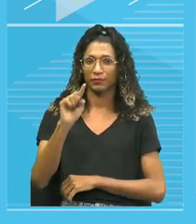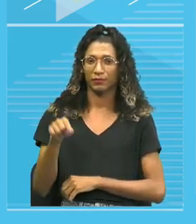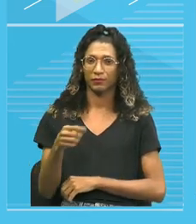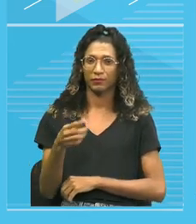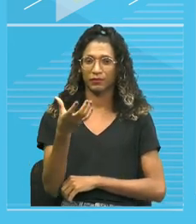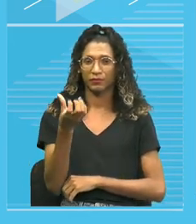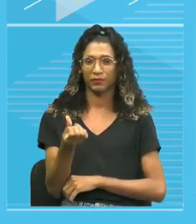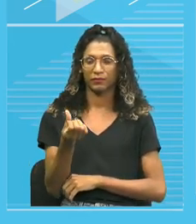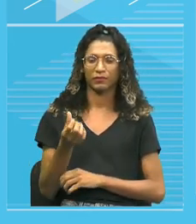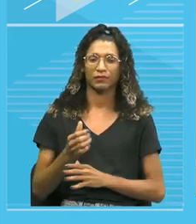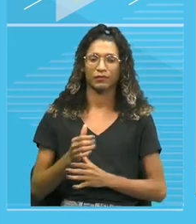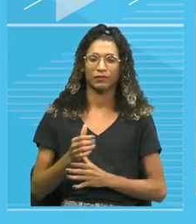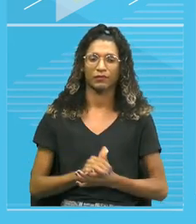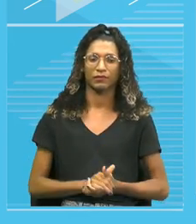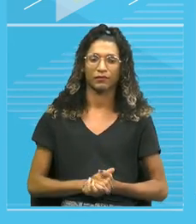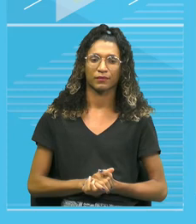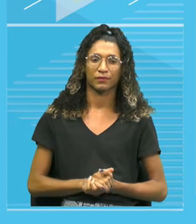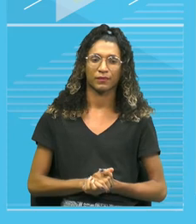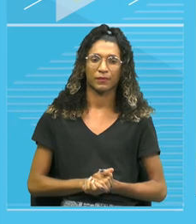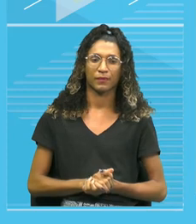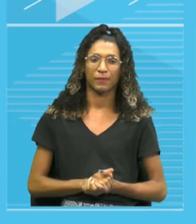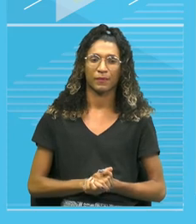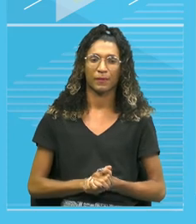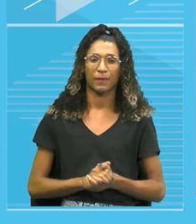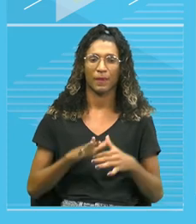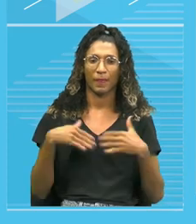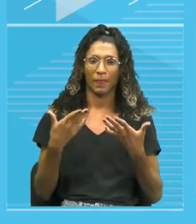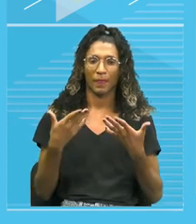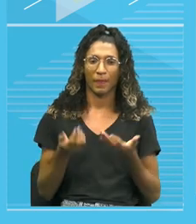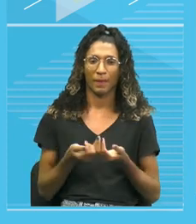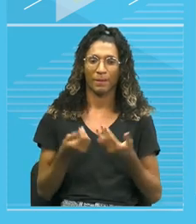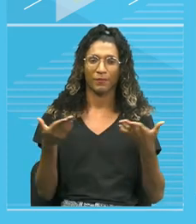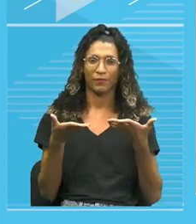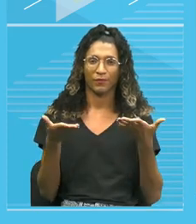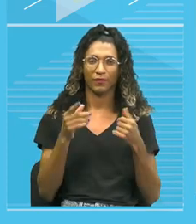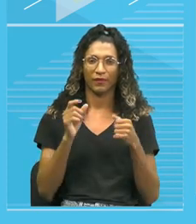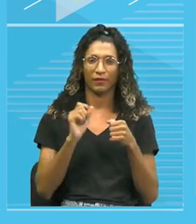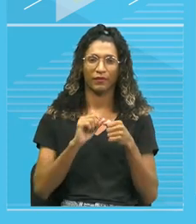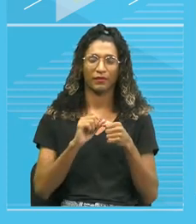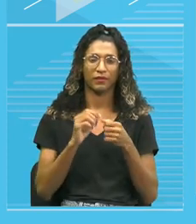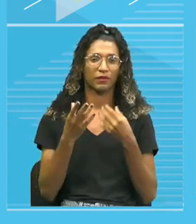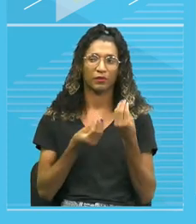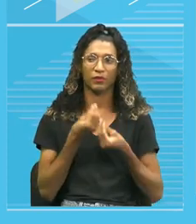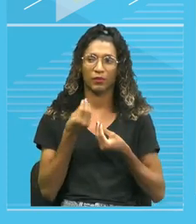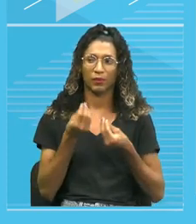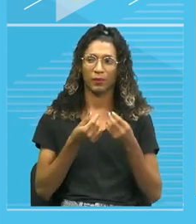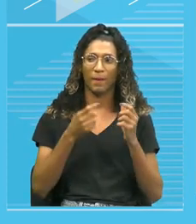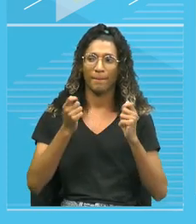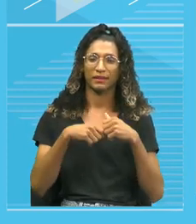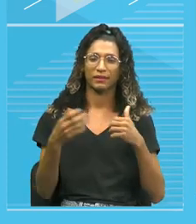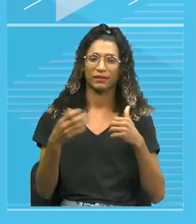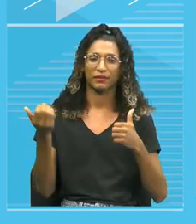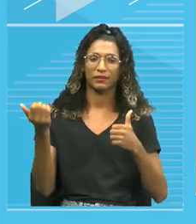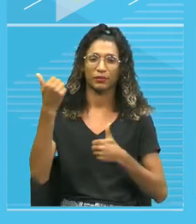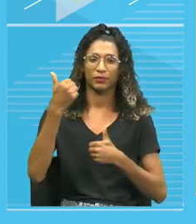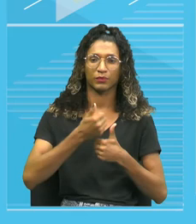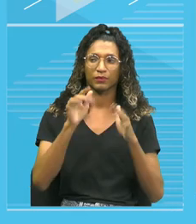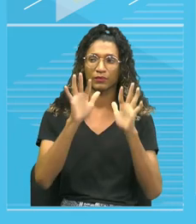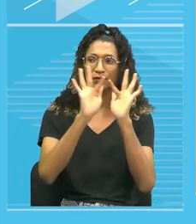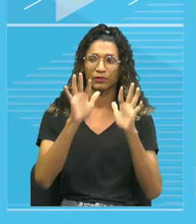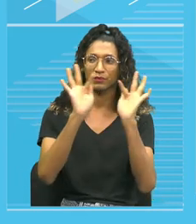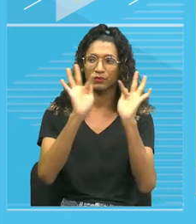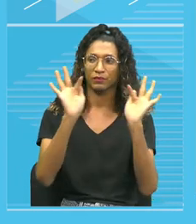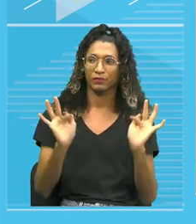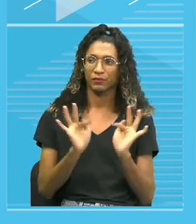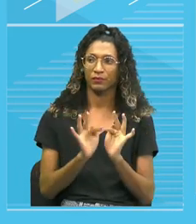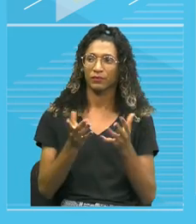na frente tá bom E agora como é que a gente faz Só substituir na forma e no que é o delta h